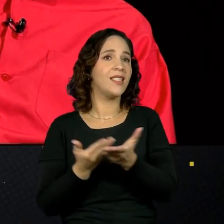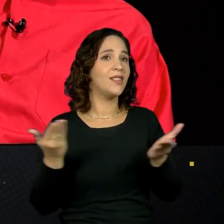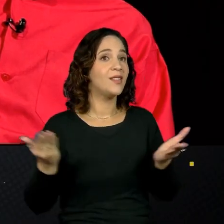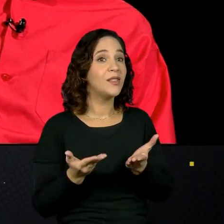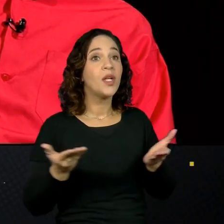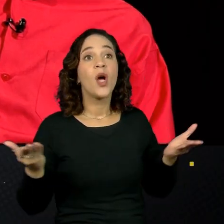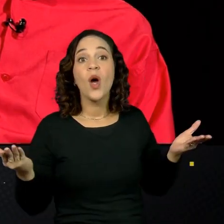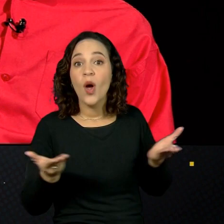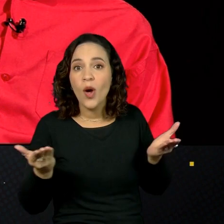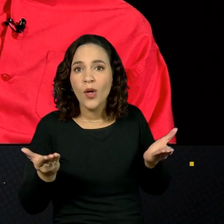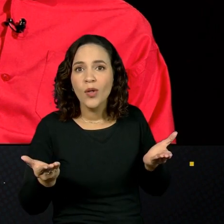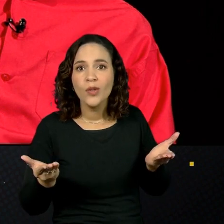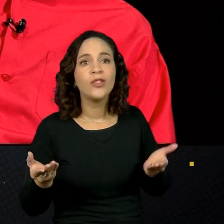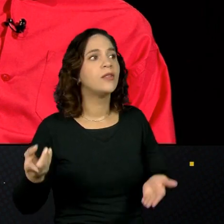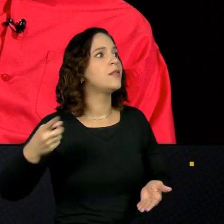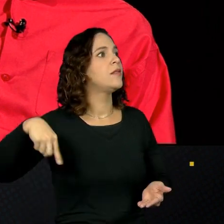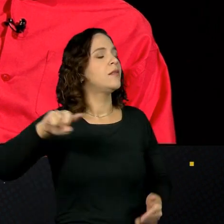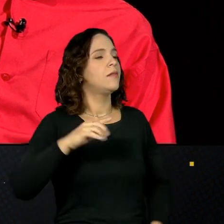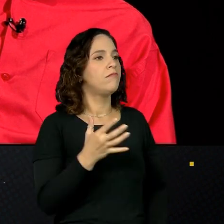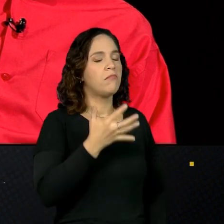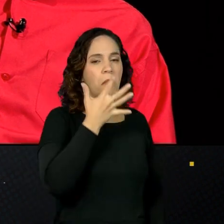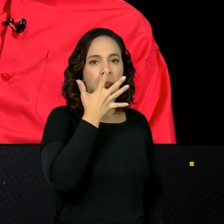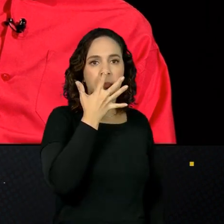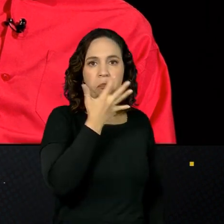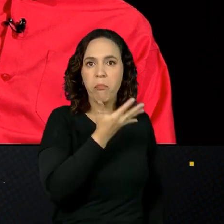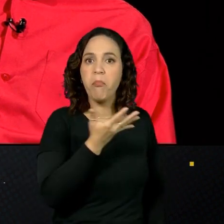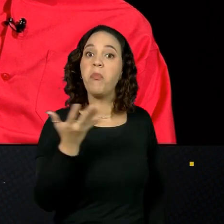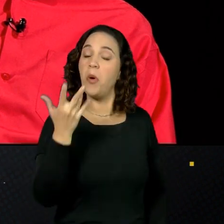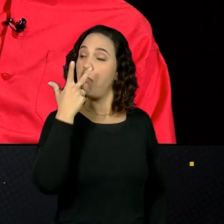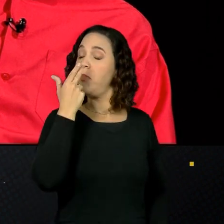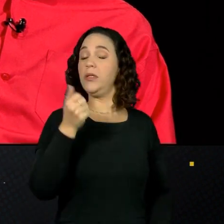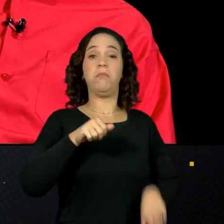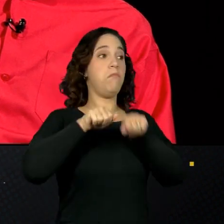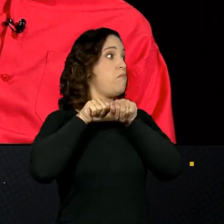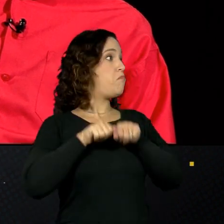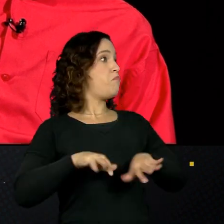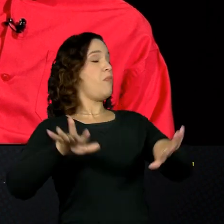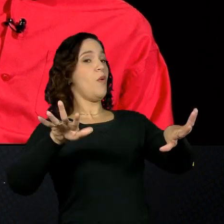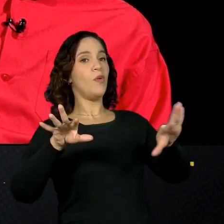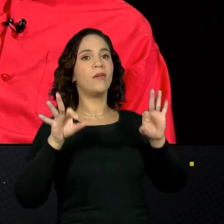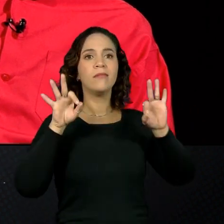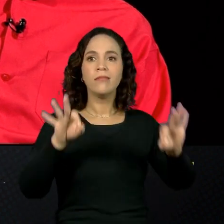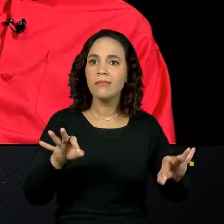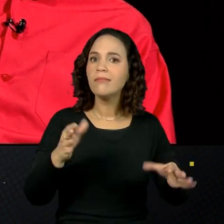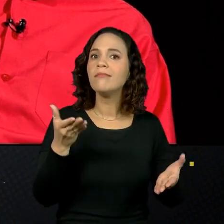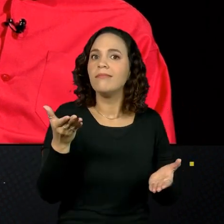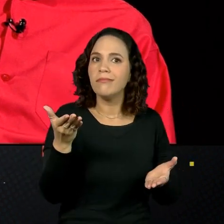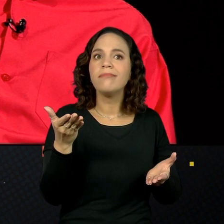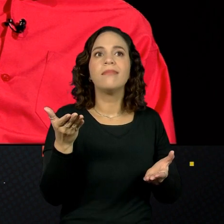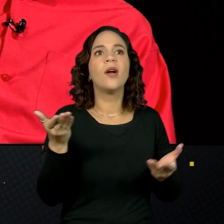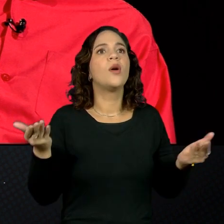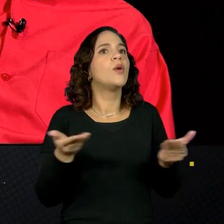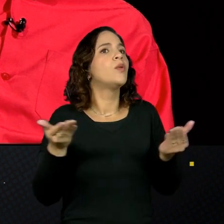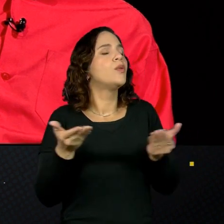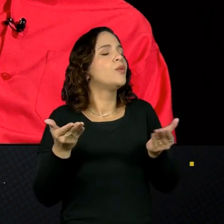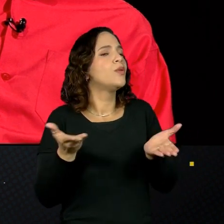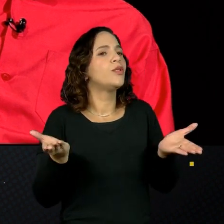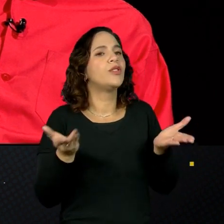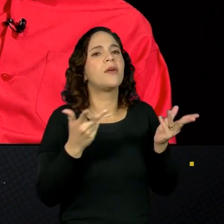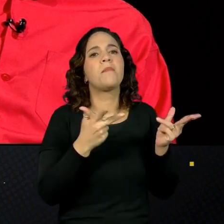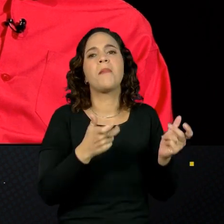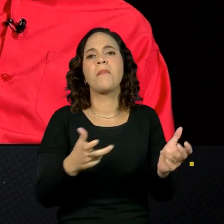o escândalo que a gente vê hoje, bom escândalo, né? Que a gente vê hoje, que é